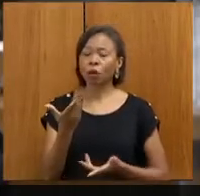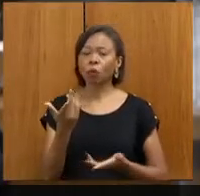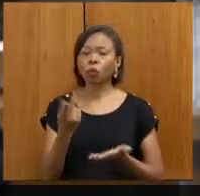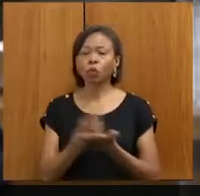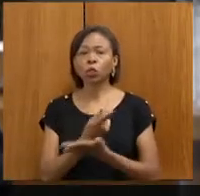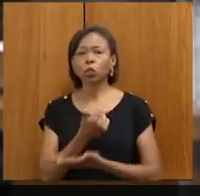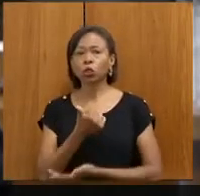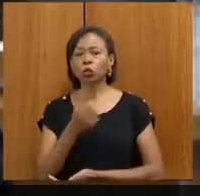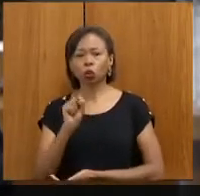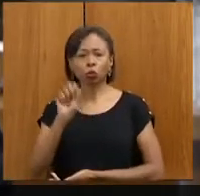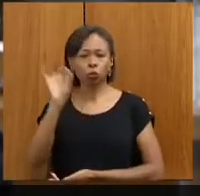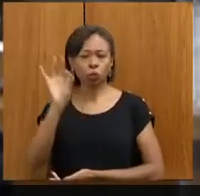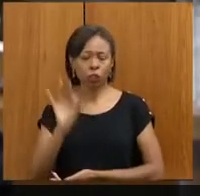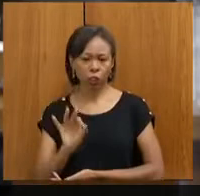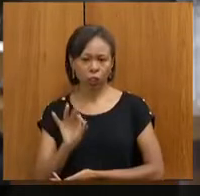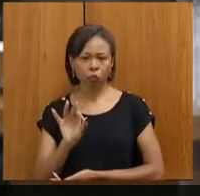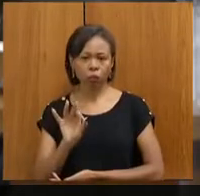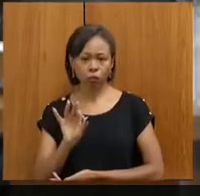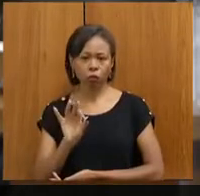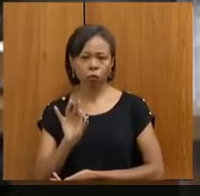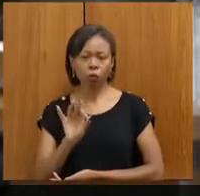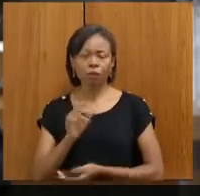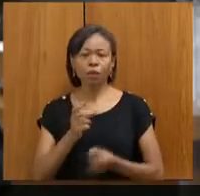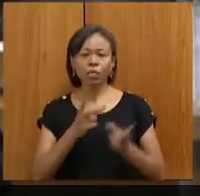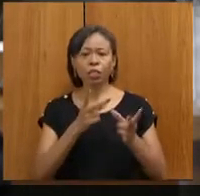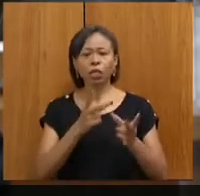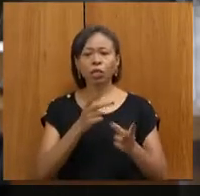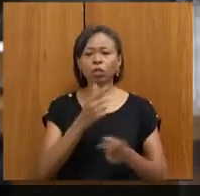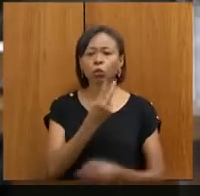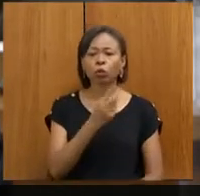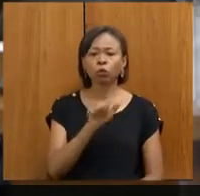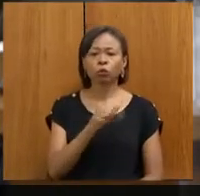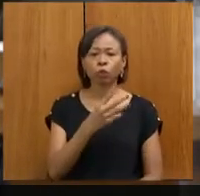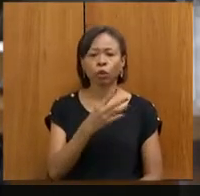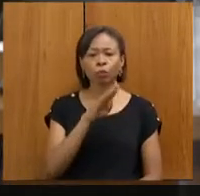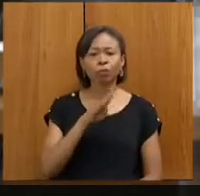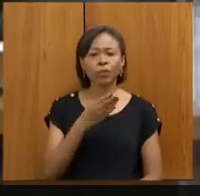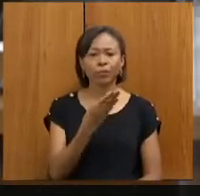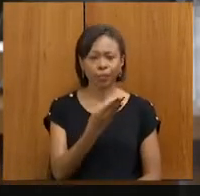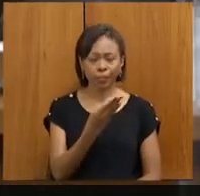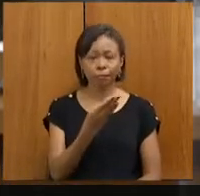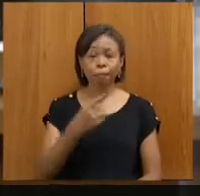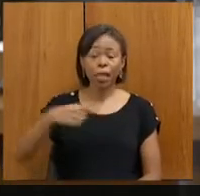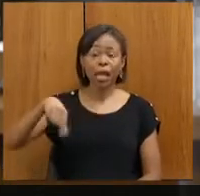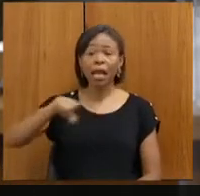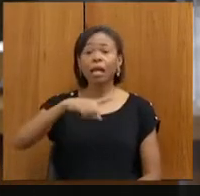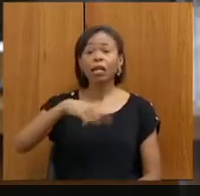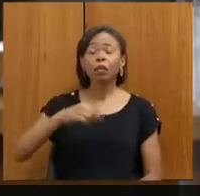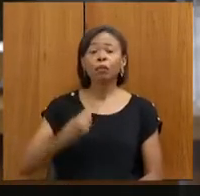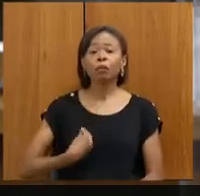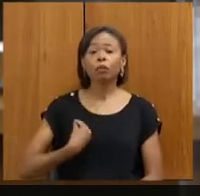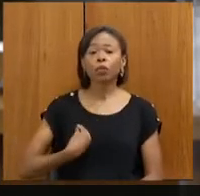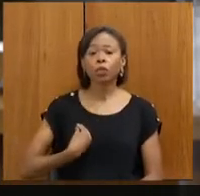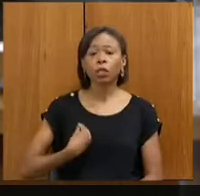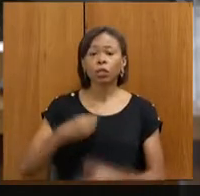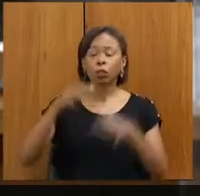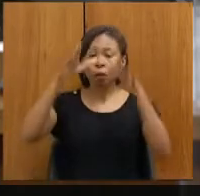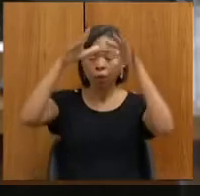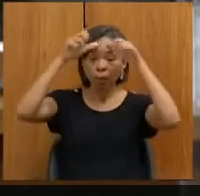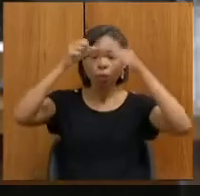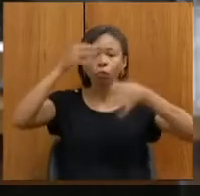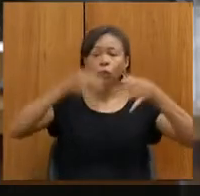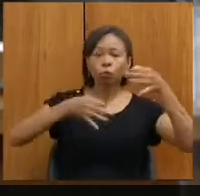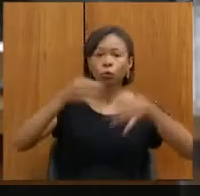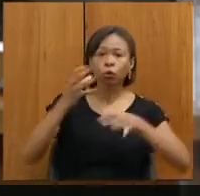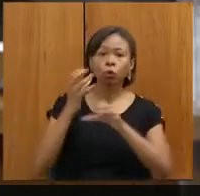sendo vendido por 2,4 bilhões de reais e dentre esses participar no Ministério Público Tribunal de Contas do